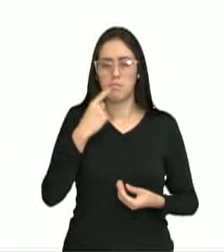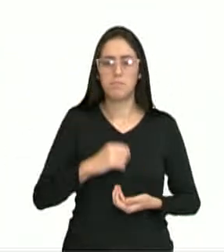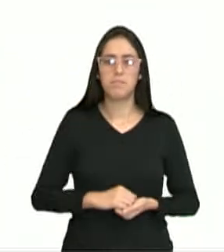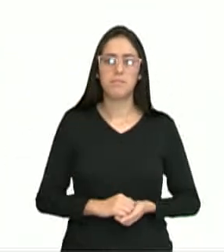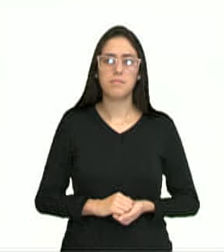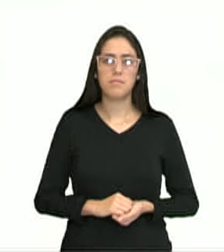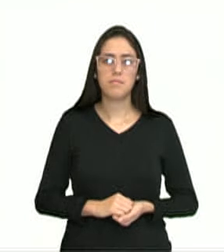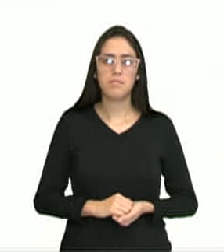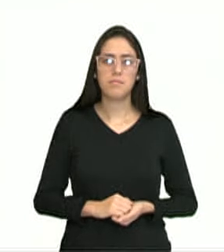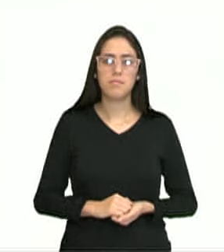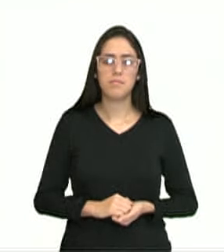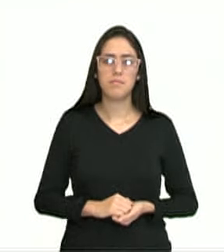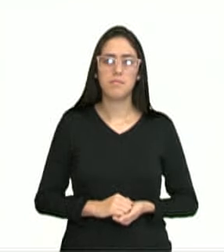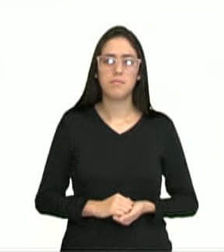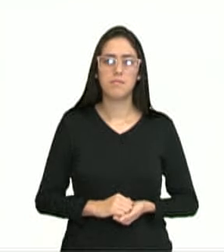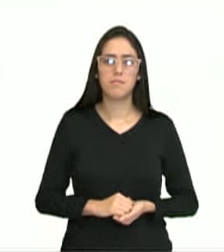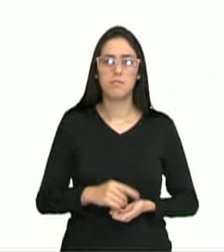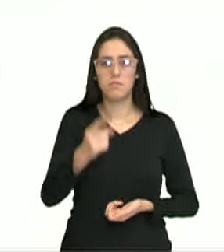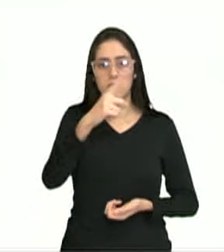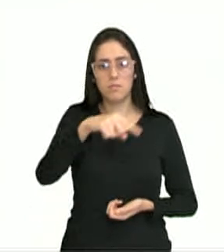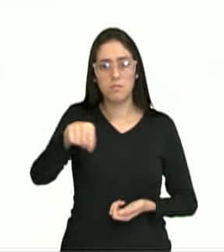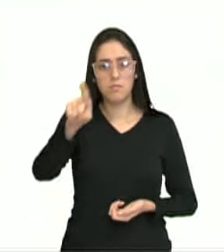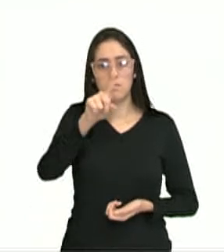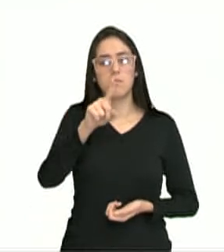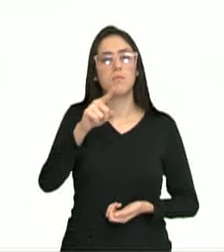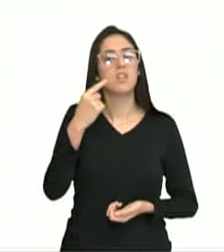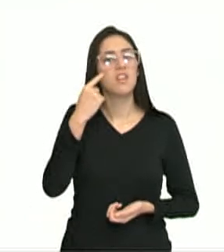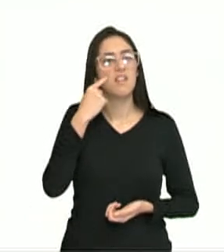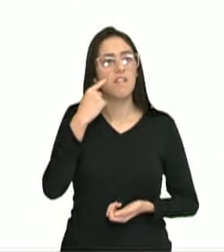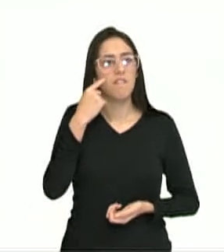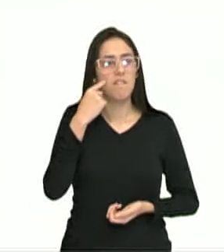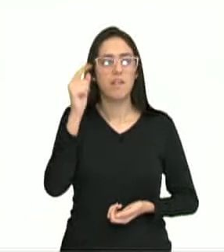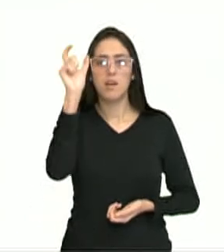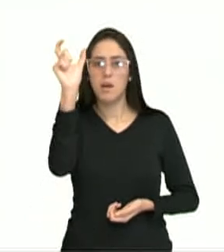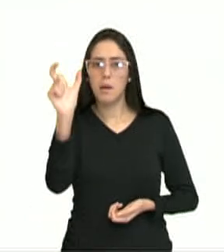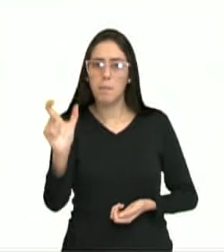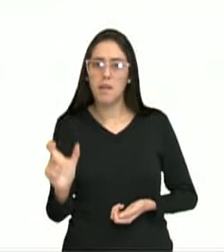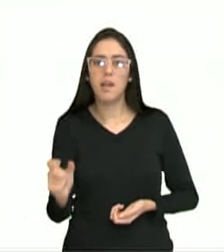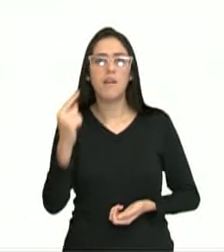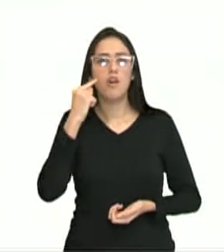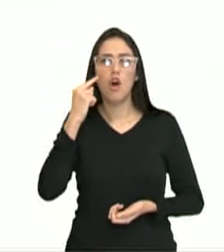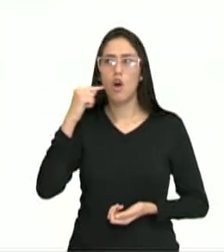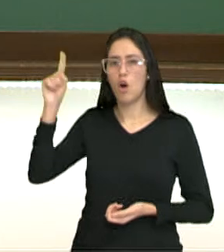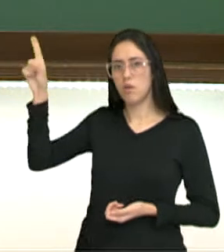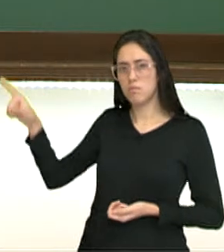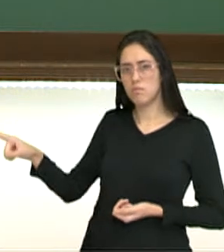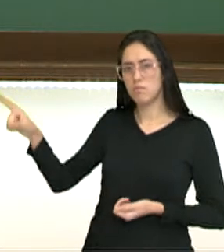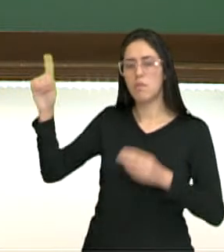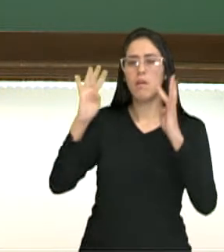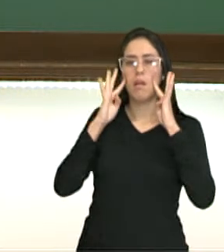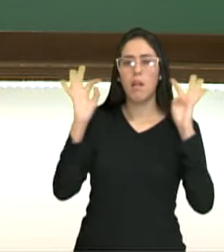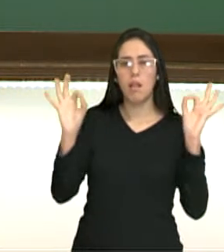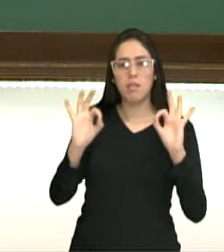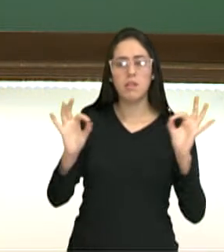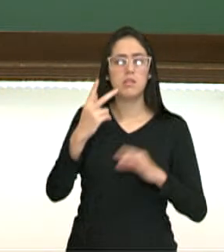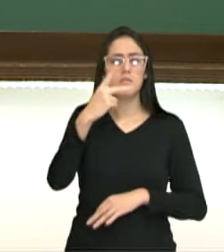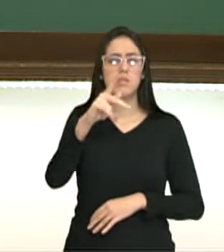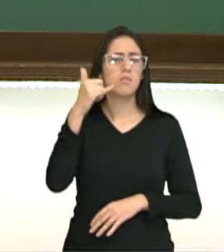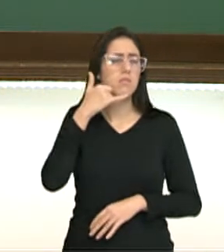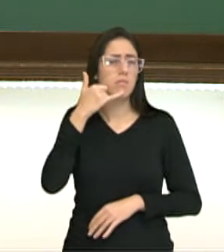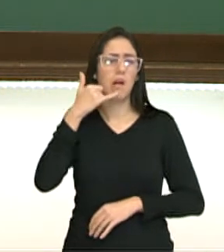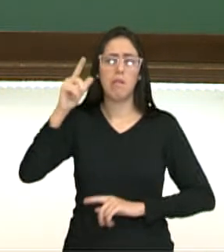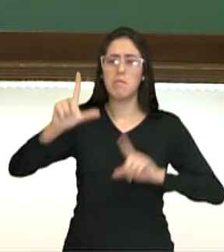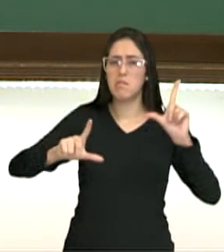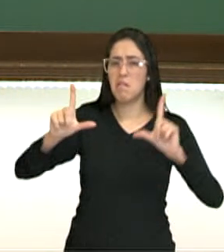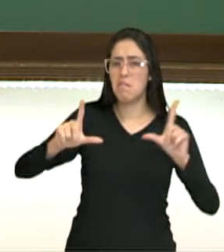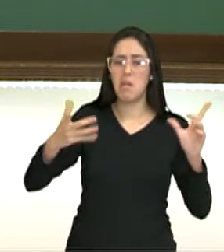posso falar e vocês aí em casa, né? Na TV, no seu celular, smartphone,